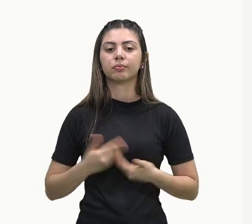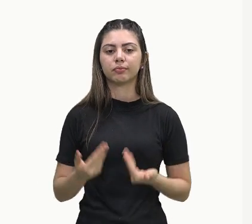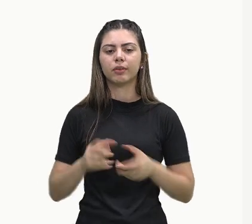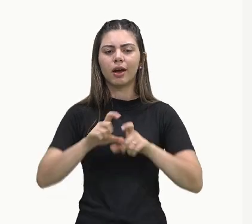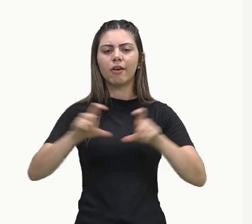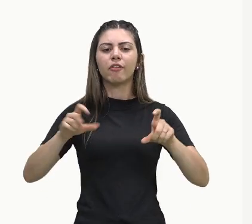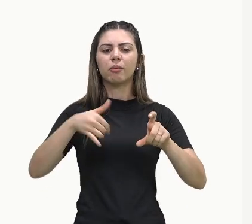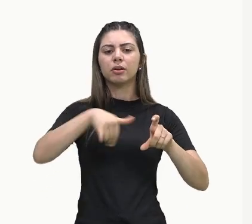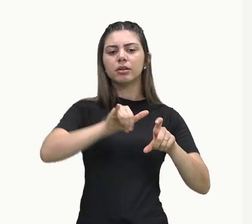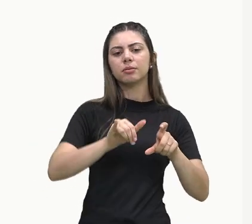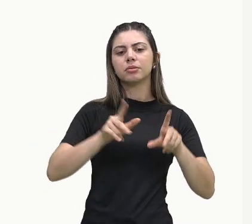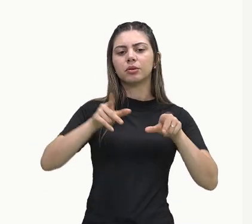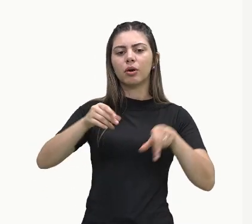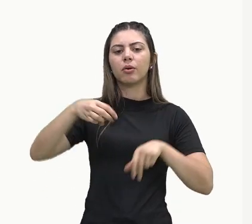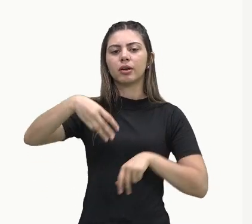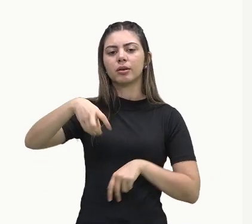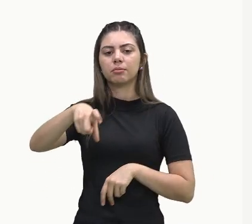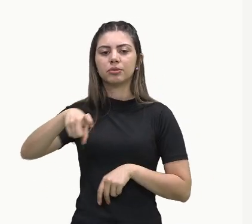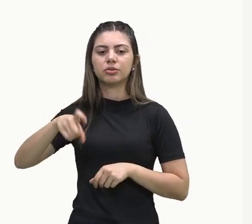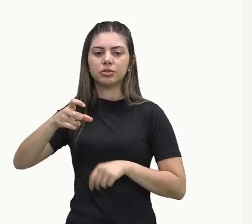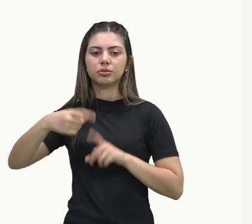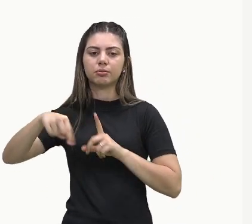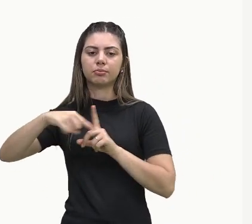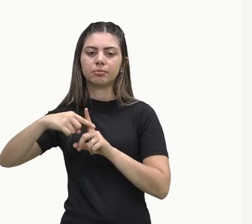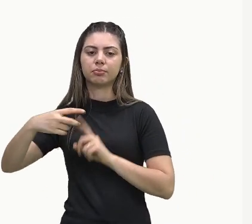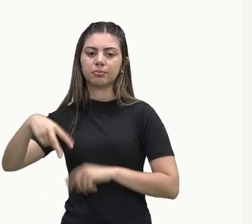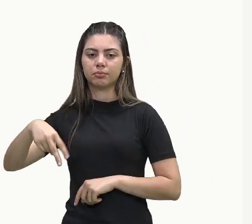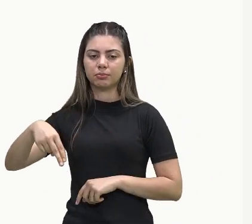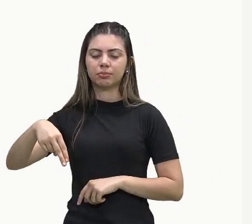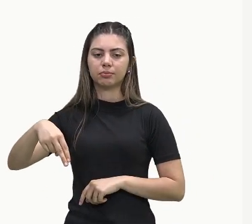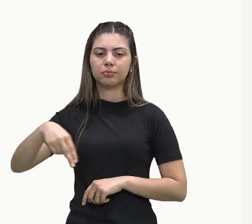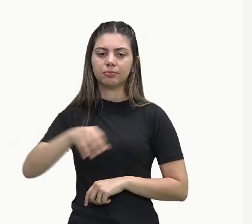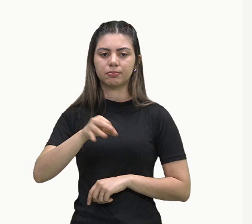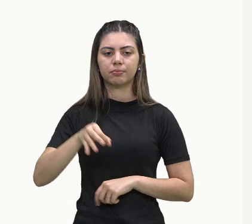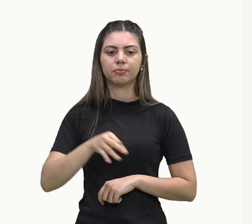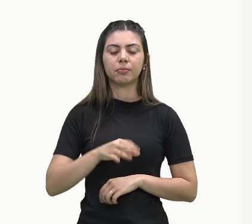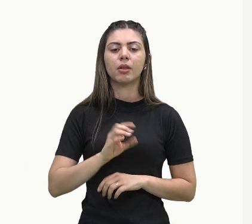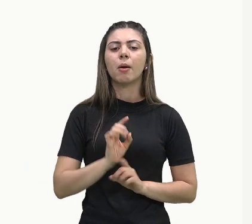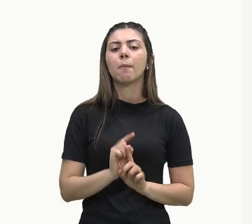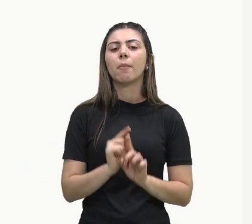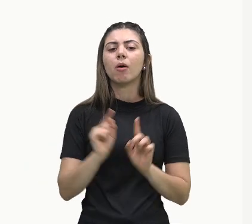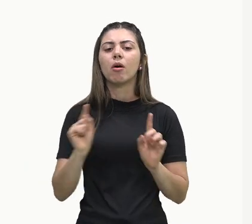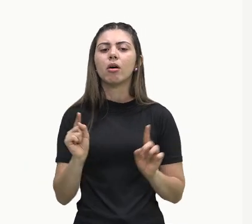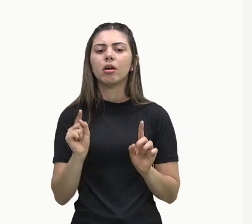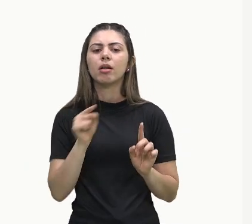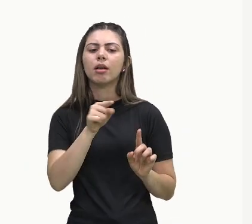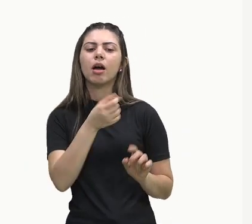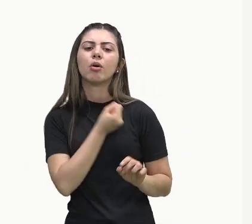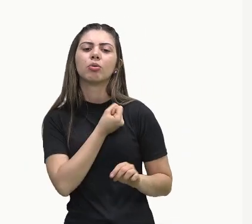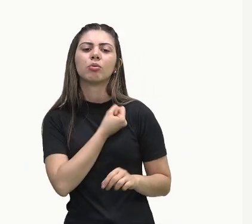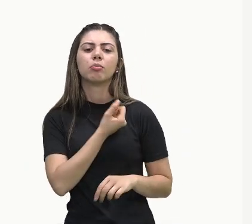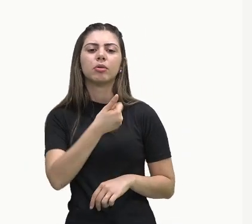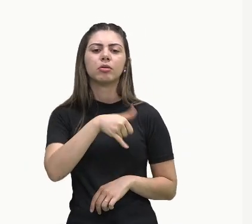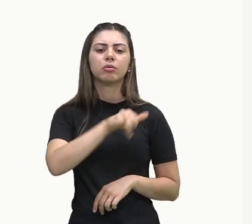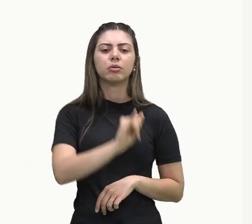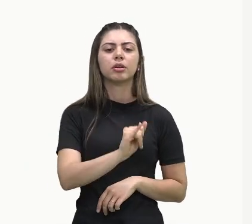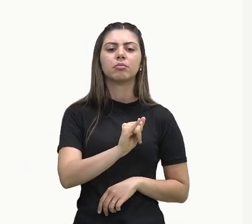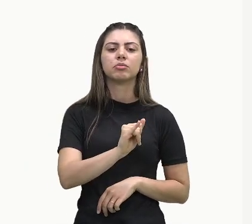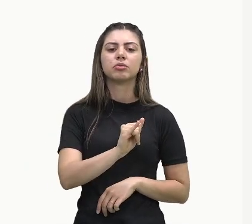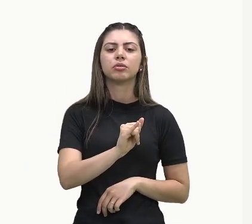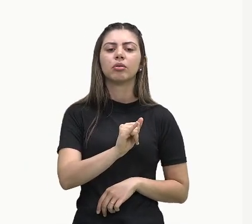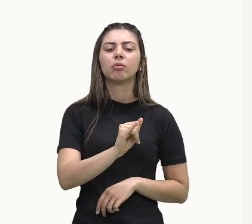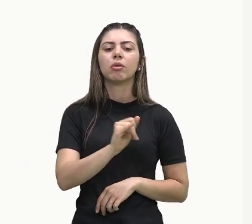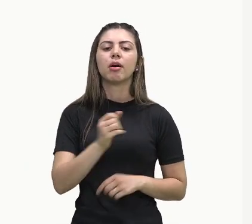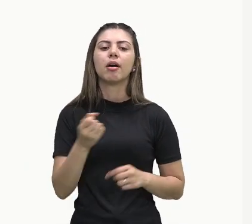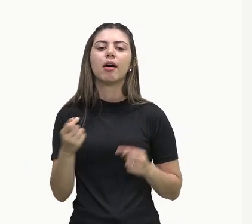quem a m x + n só que o y no ponto b vale quanto